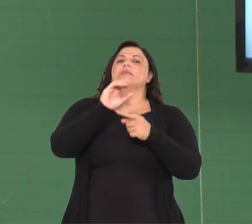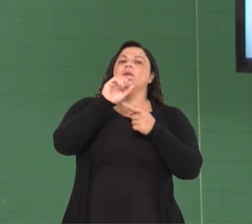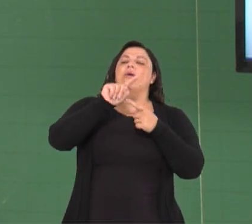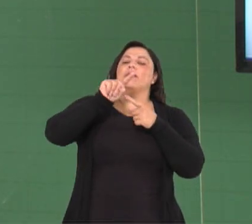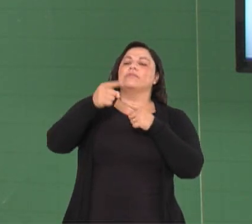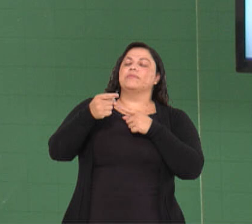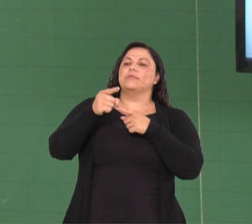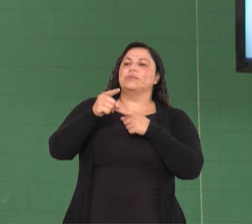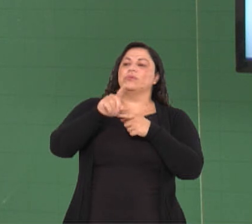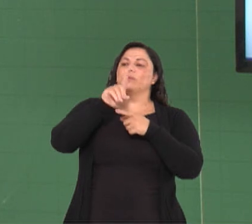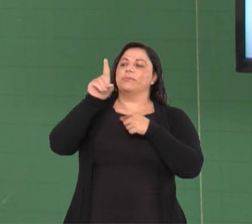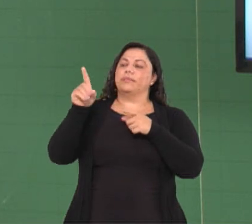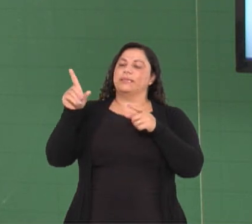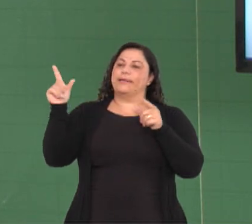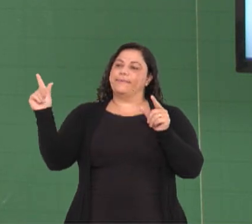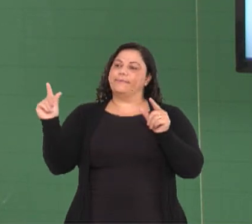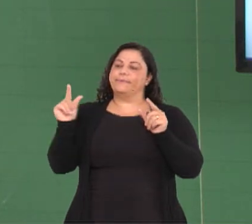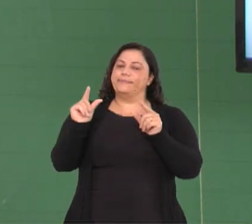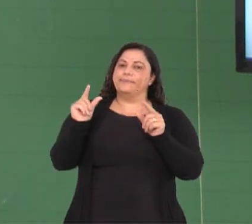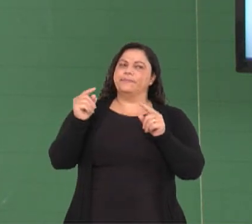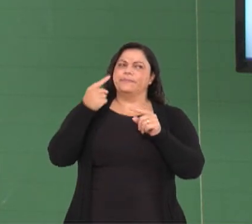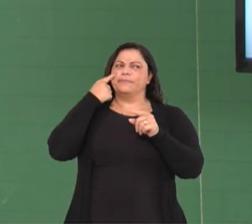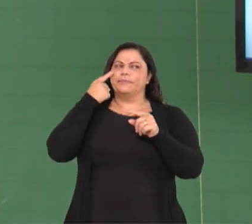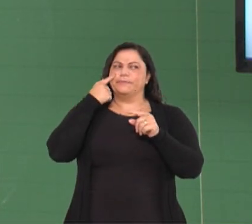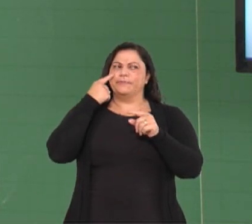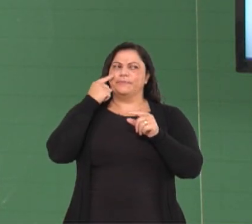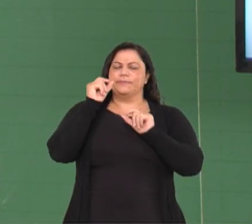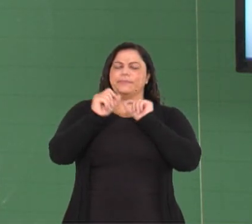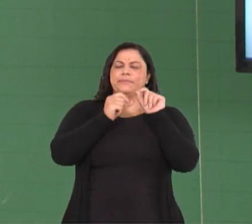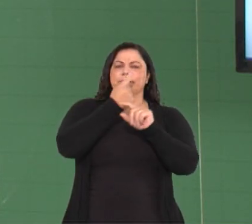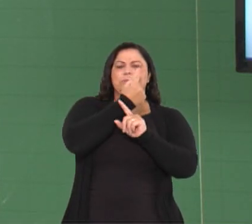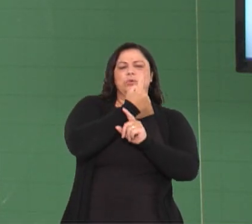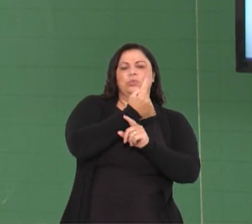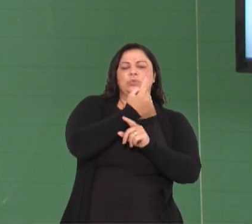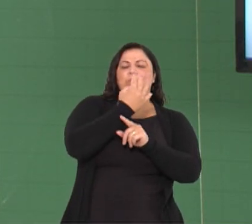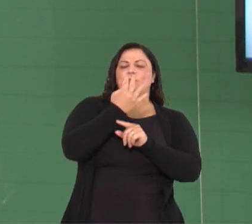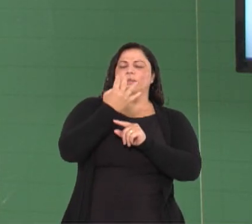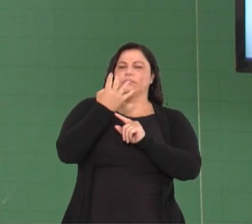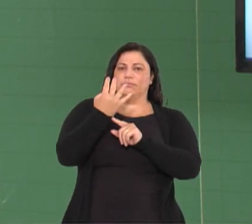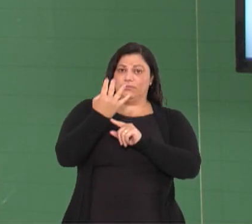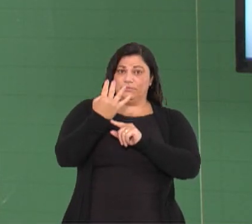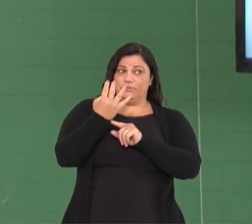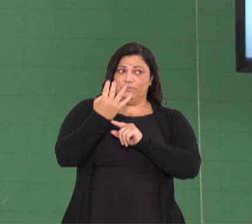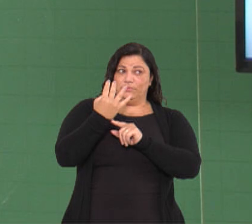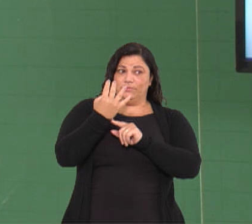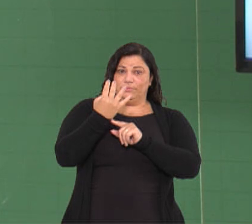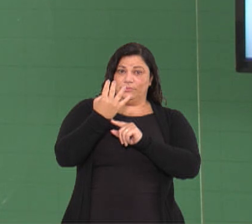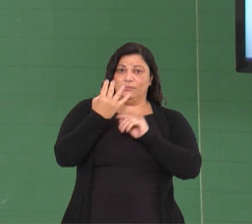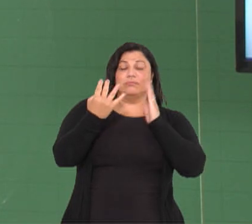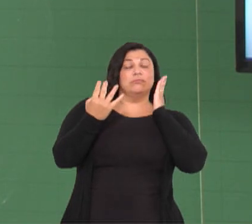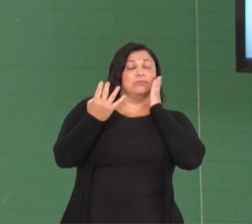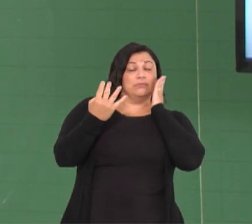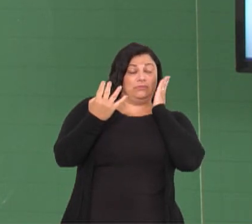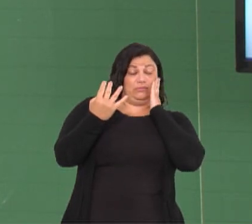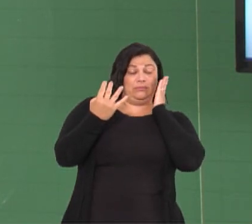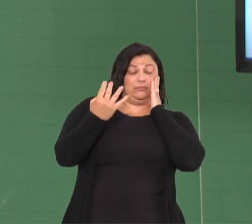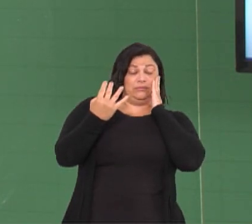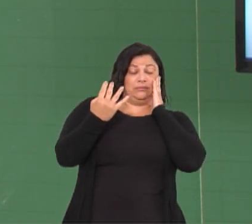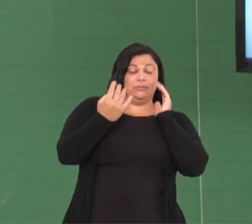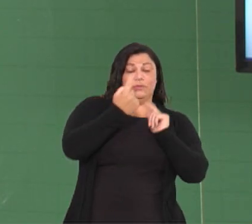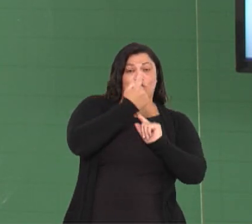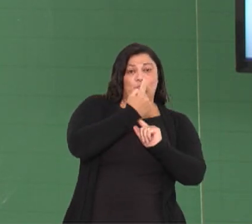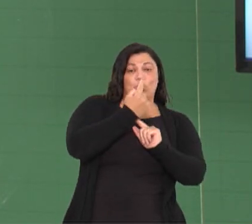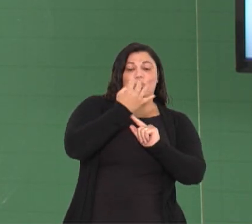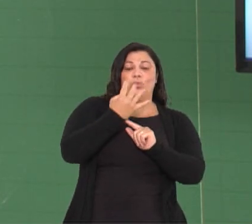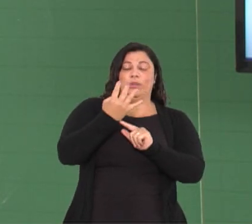para a direita, o expoente diminuiu. Agora perceba, 144, nós sabemos que o 144 é um número